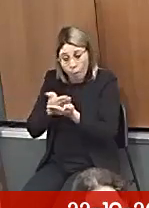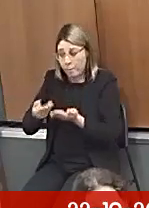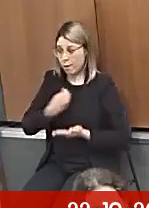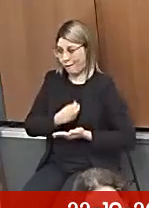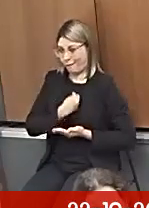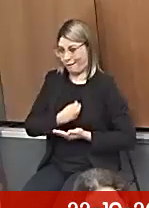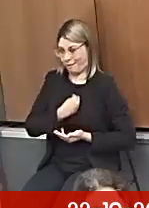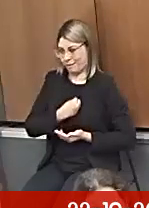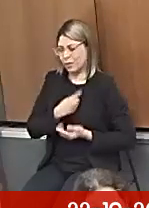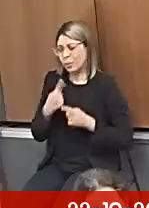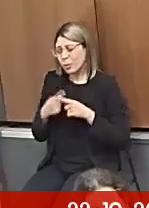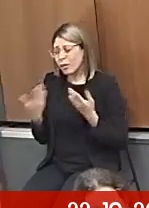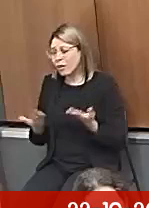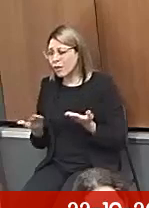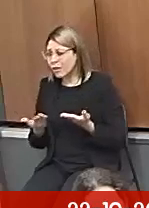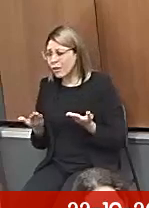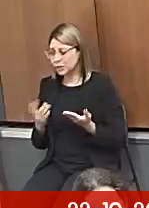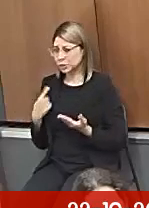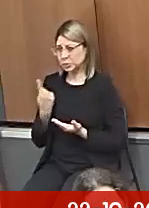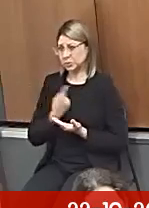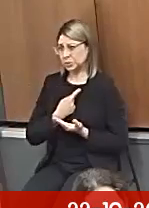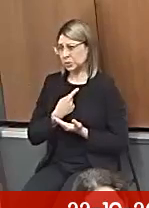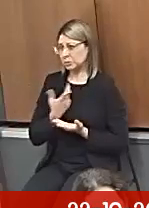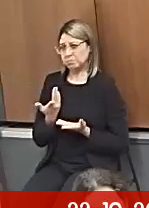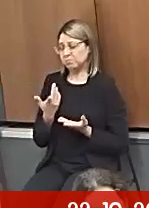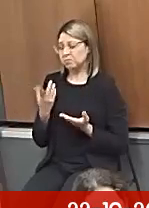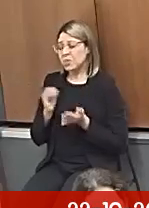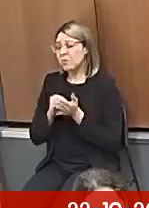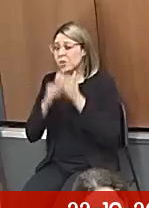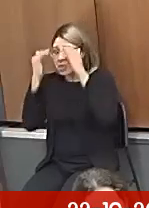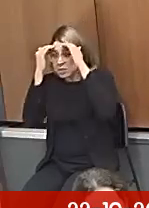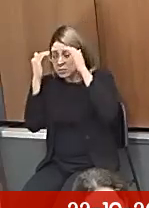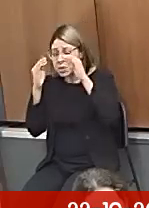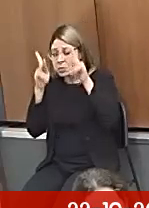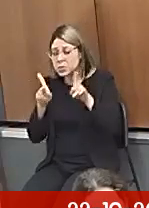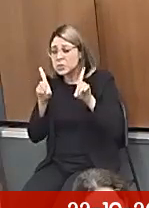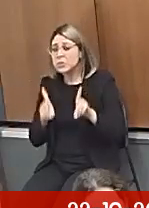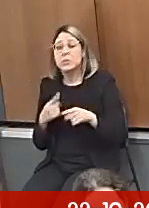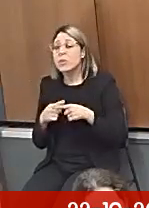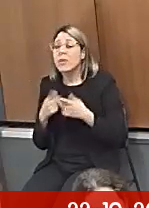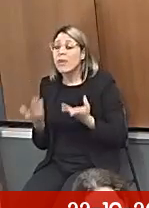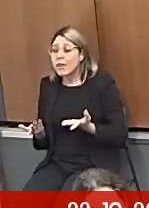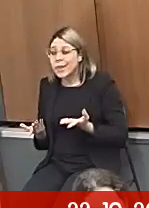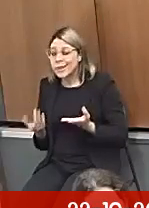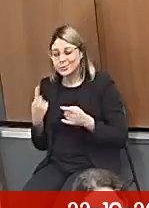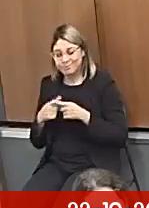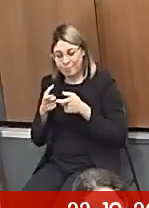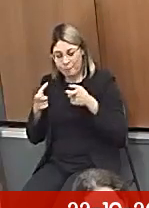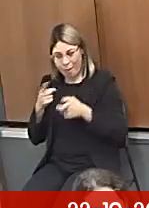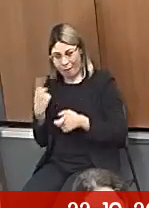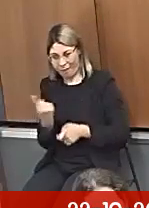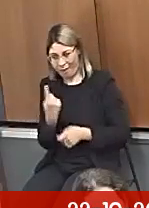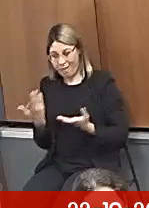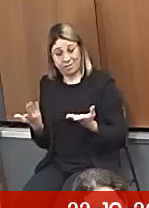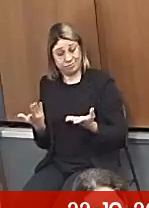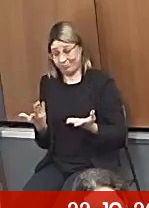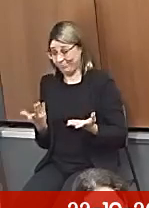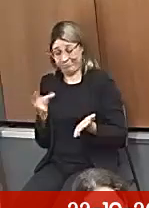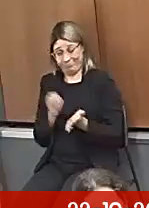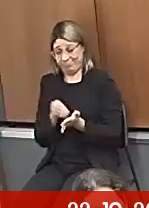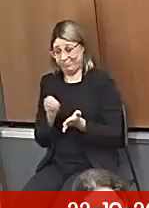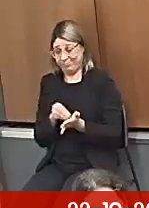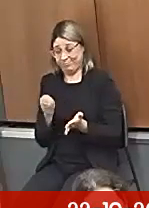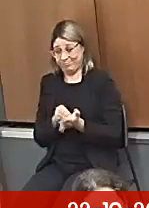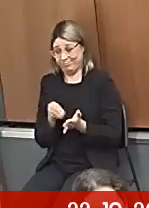pessoas. Por que que hoje a gente não tem o respeito ao direito da pessoa com deficiência? Porque muitos de nós não